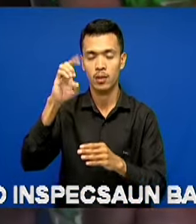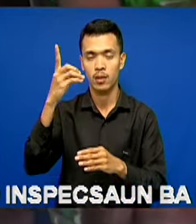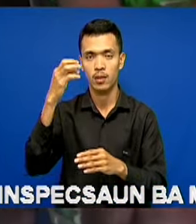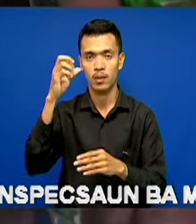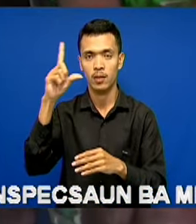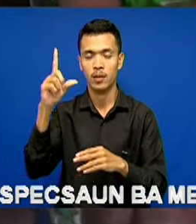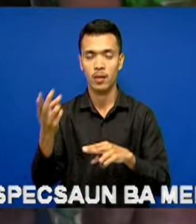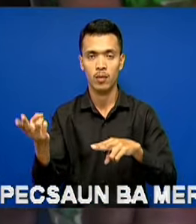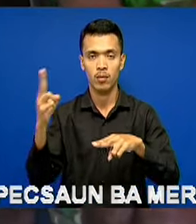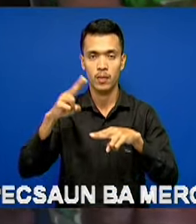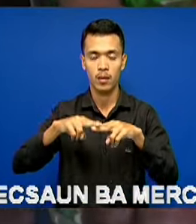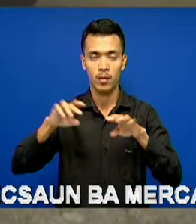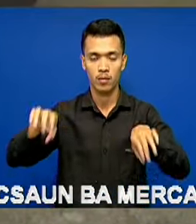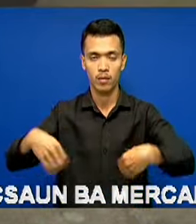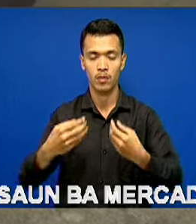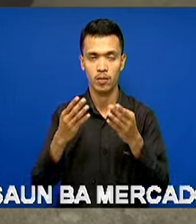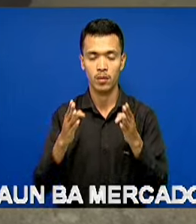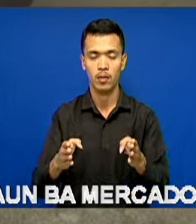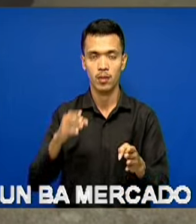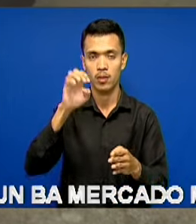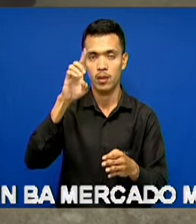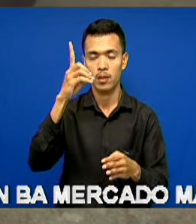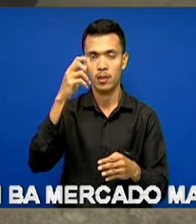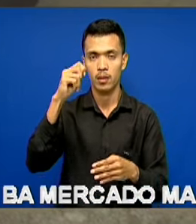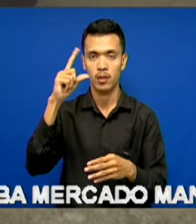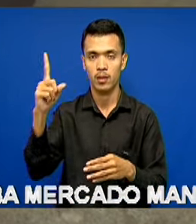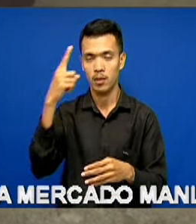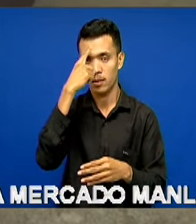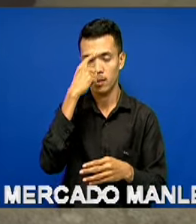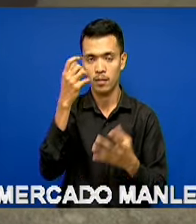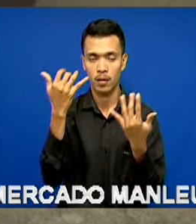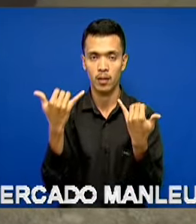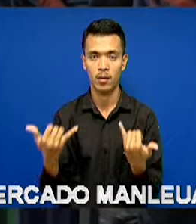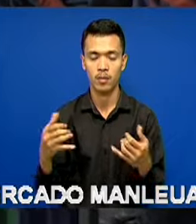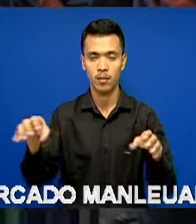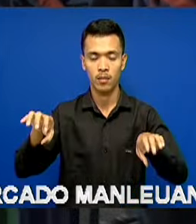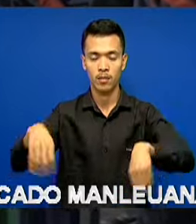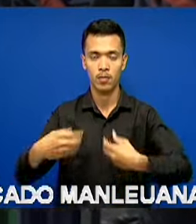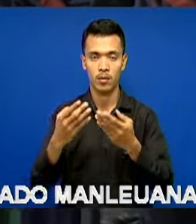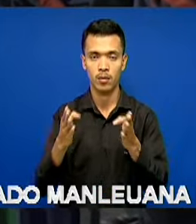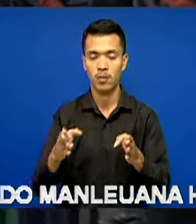pessoal serviço iha EDTL, postula kluta tamba horas ne funcionário na intolu label cobre hotu